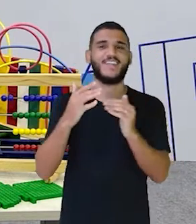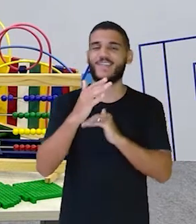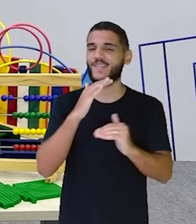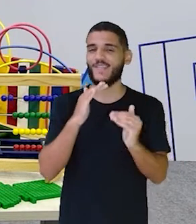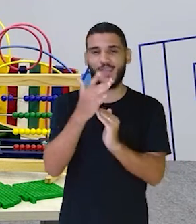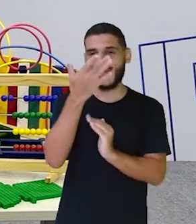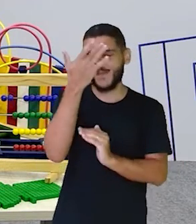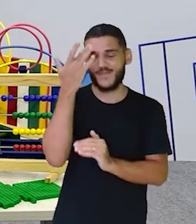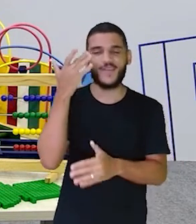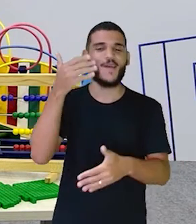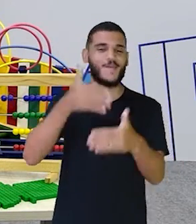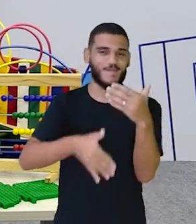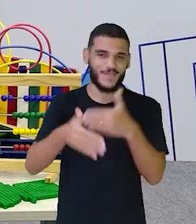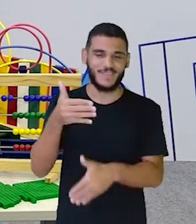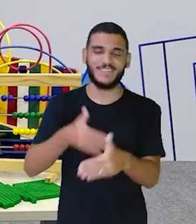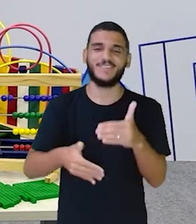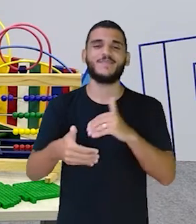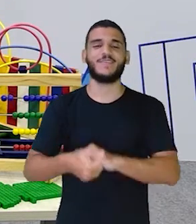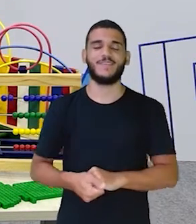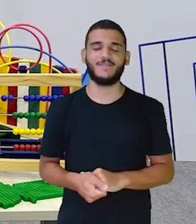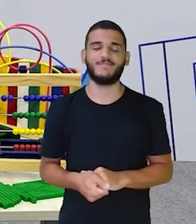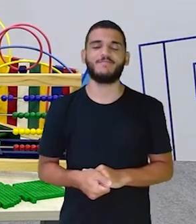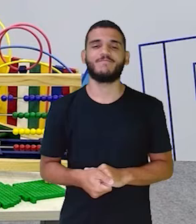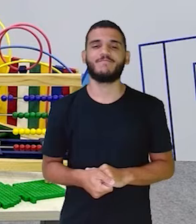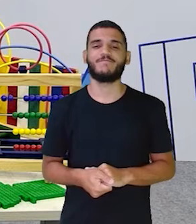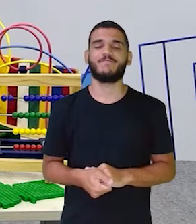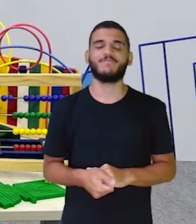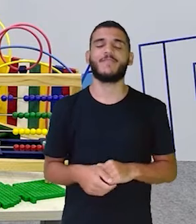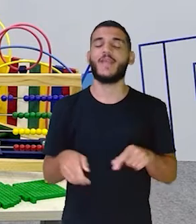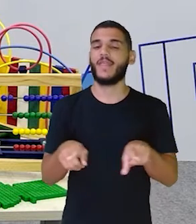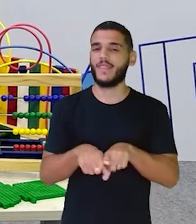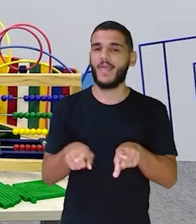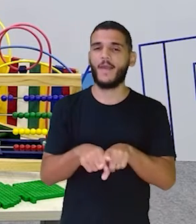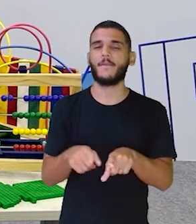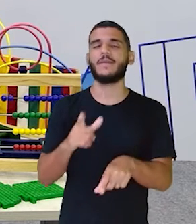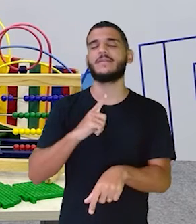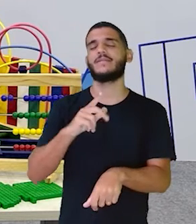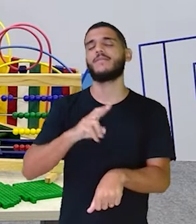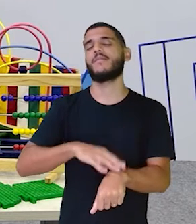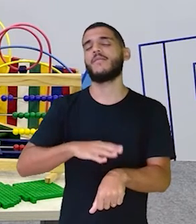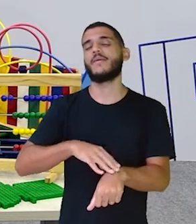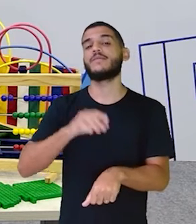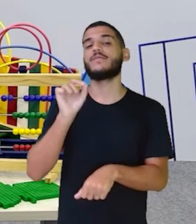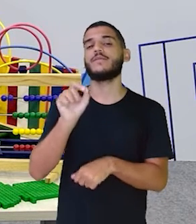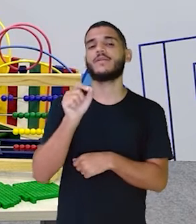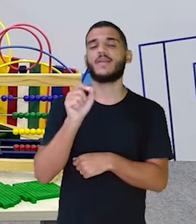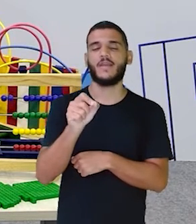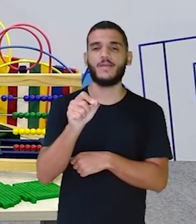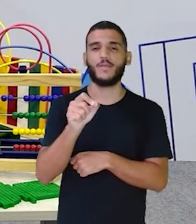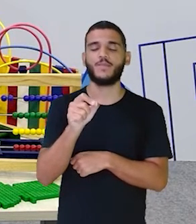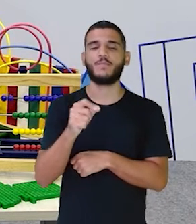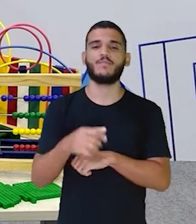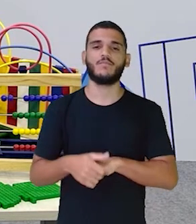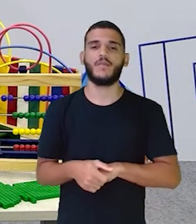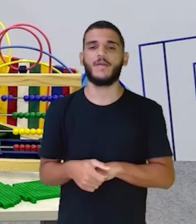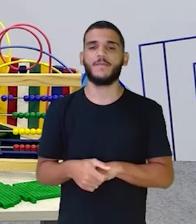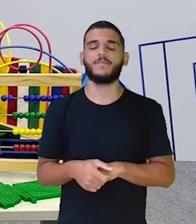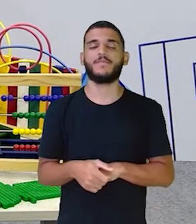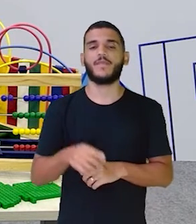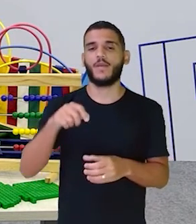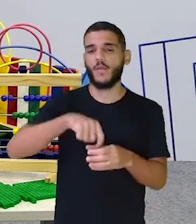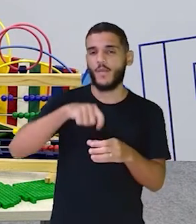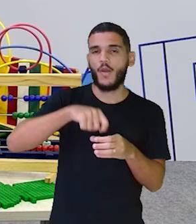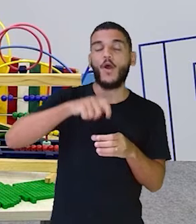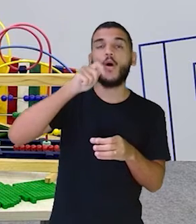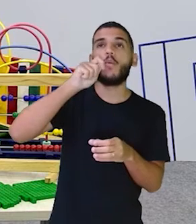mundo tocando nessas bolhas de sabão. E eles também têm um momento de também soprar